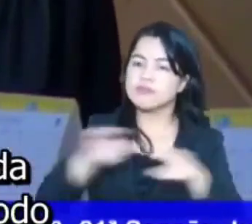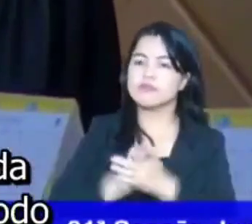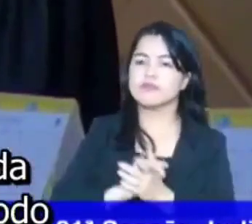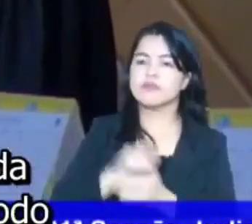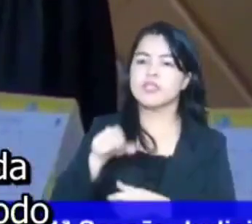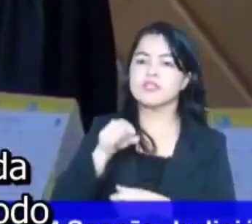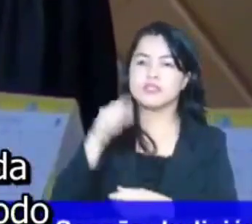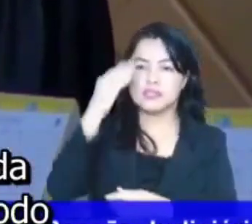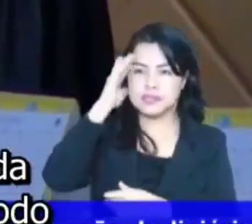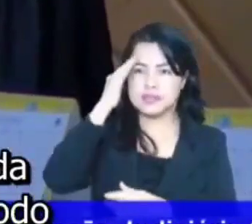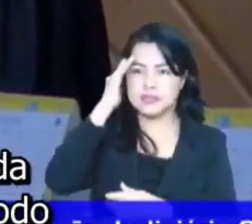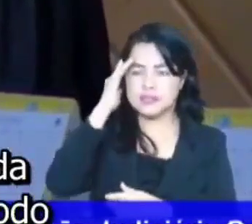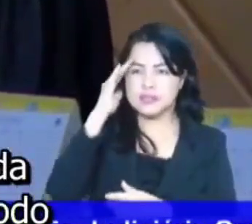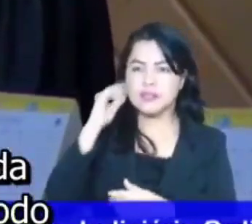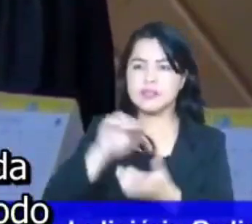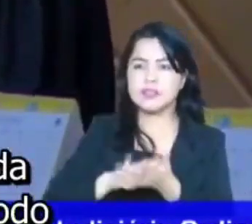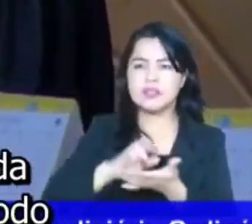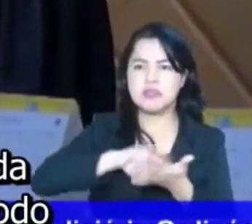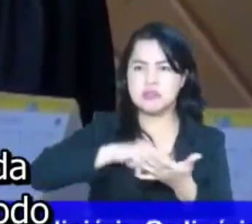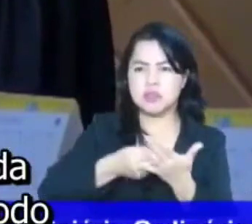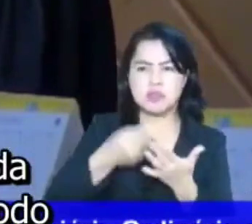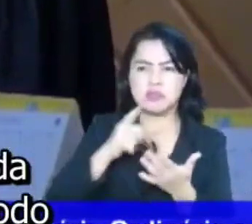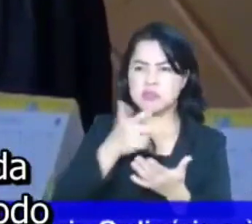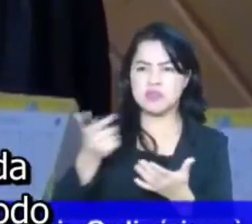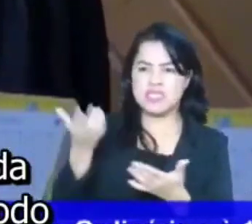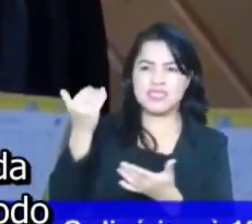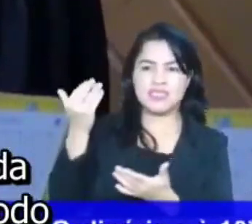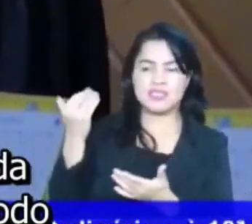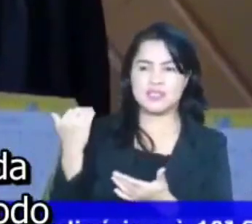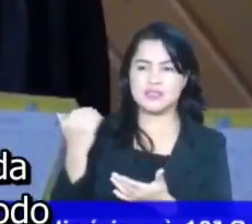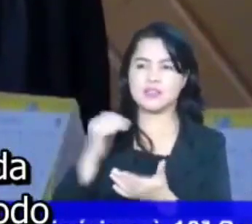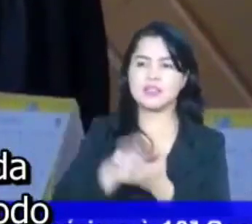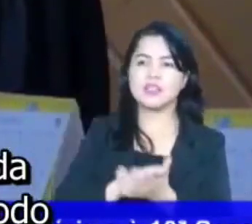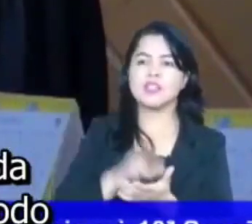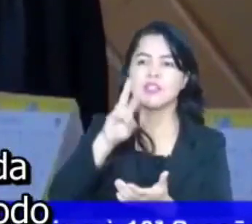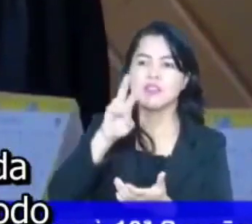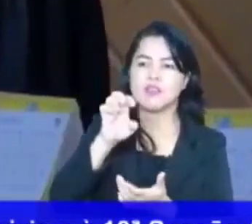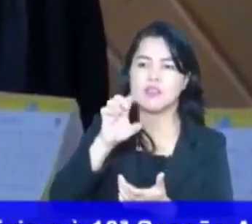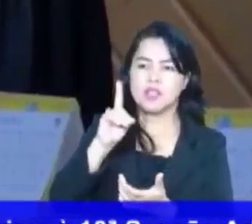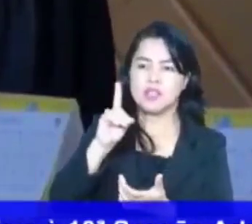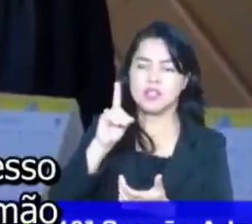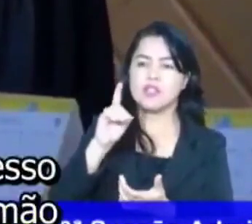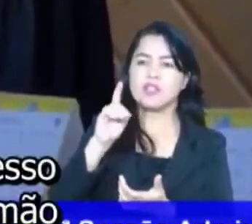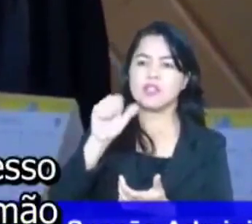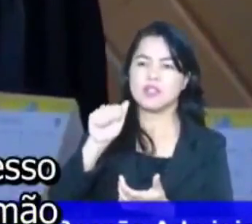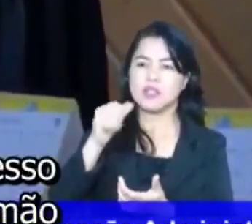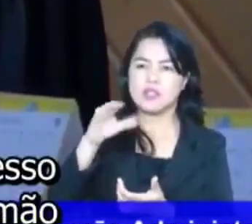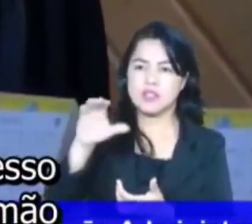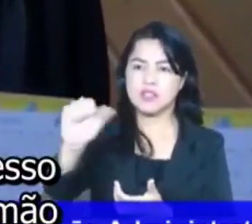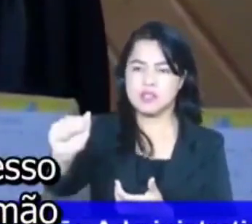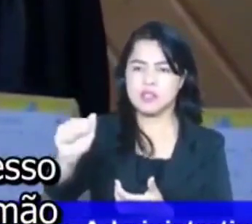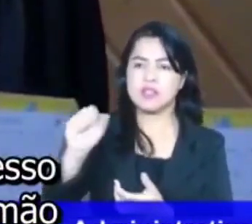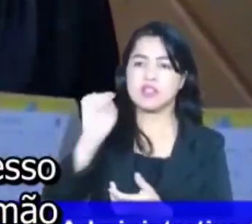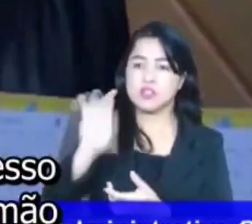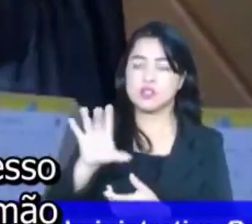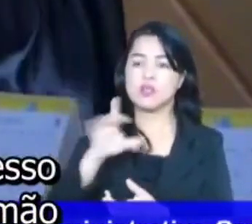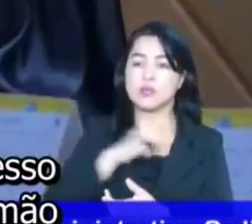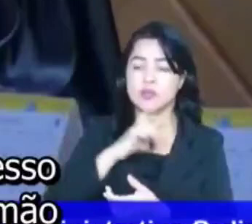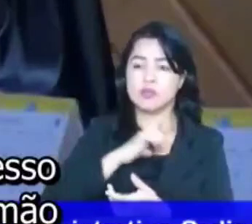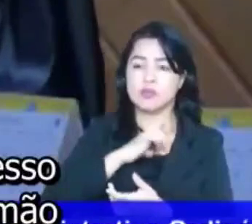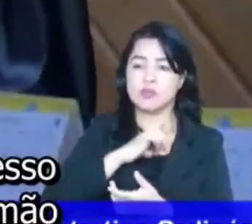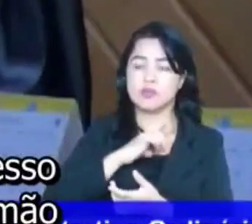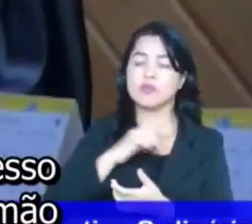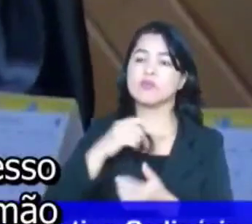pela interpretação, que não foi tratada no anterior, entendendo que a vedação após o período somente para eventuais feitos